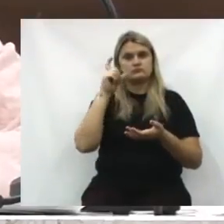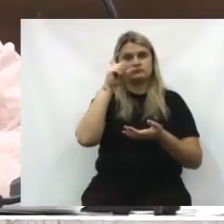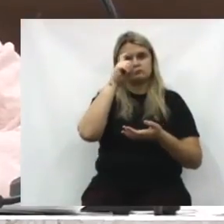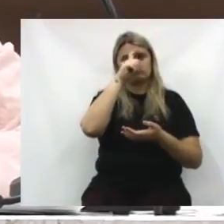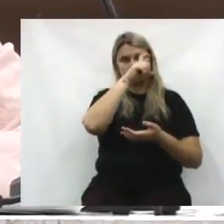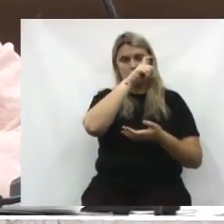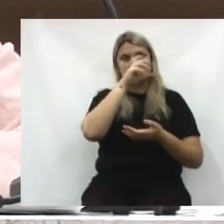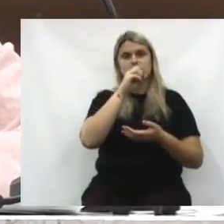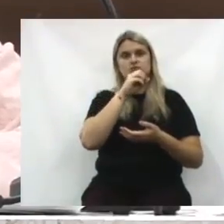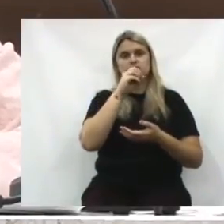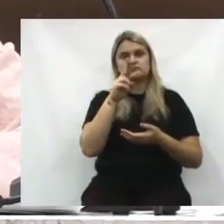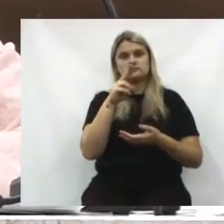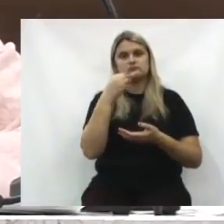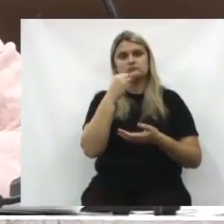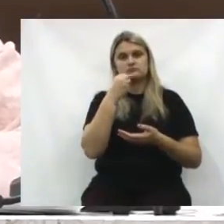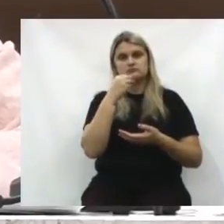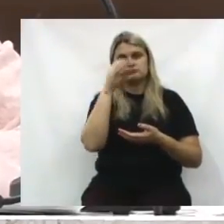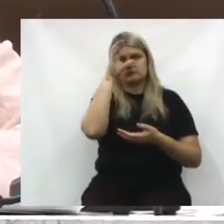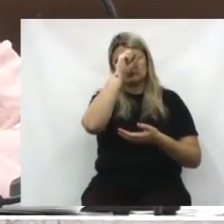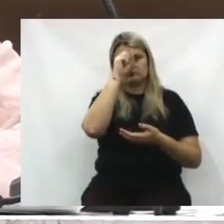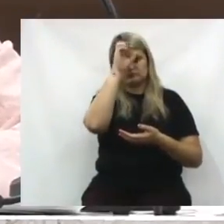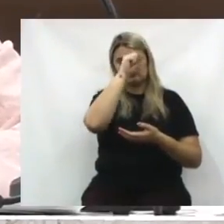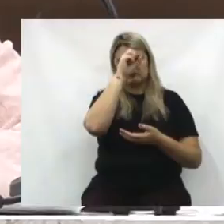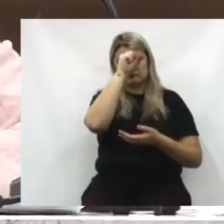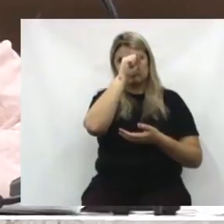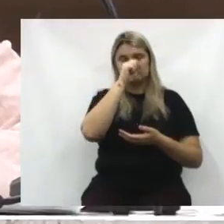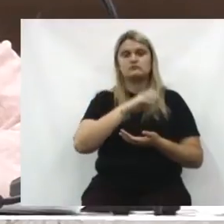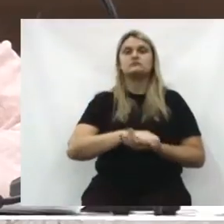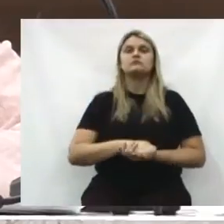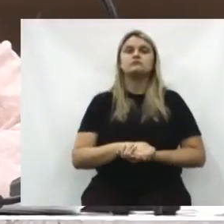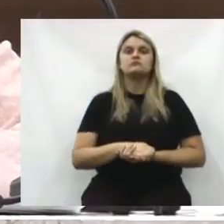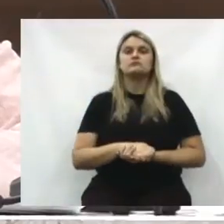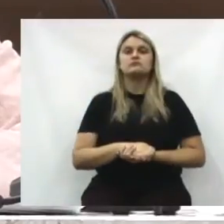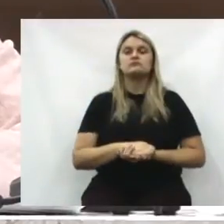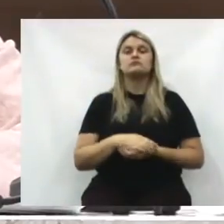que apresentem dificuldades ou defasagem de